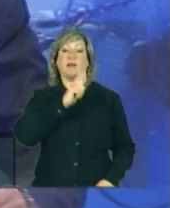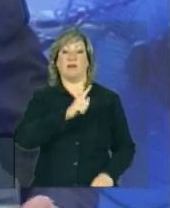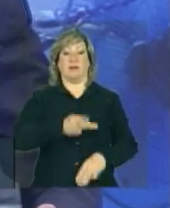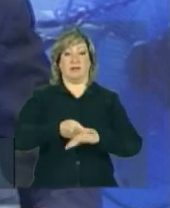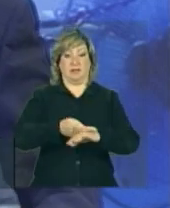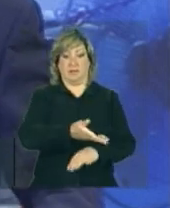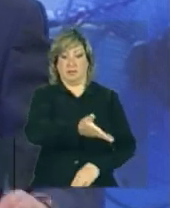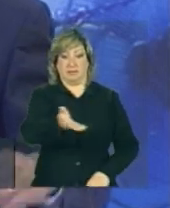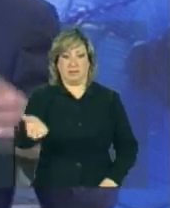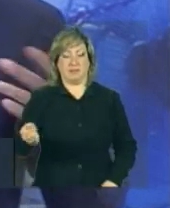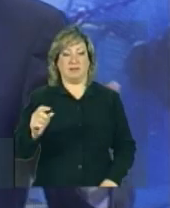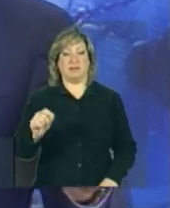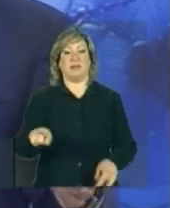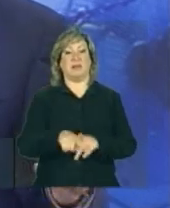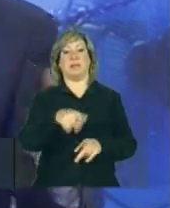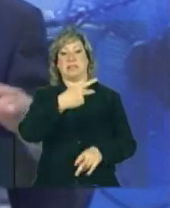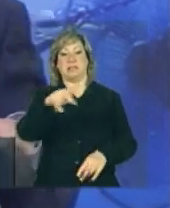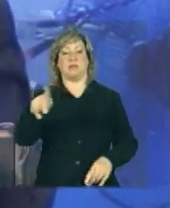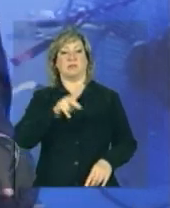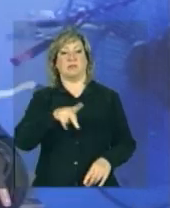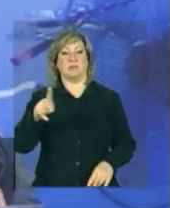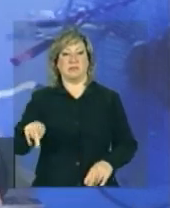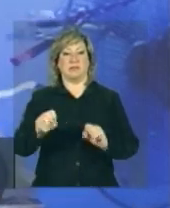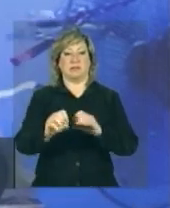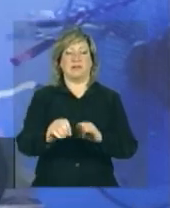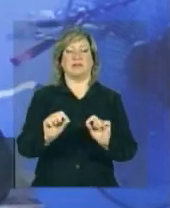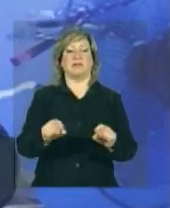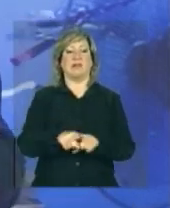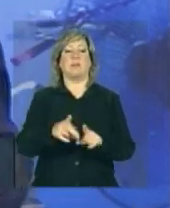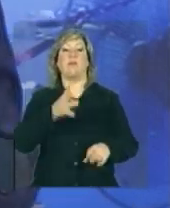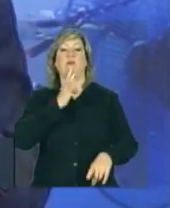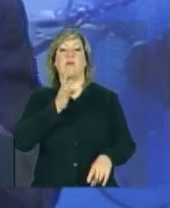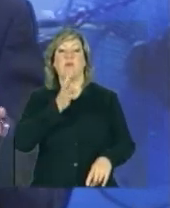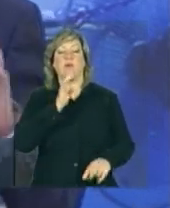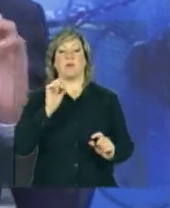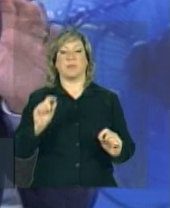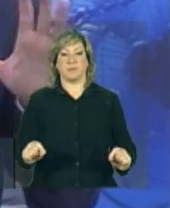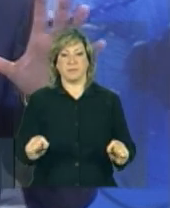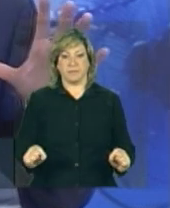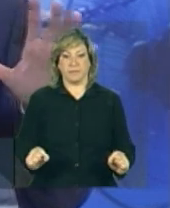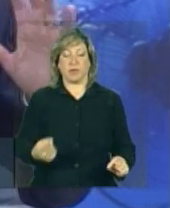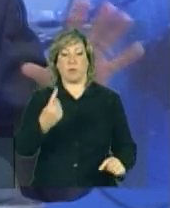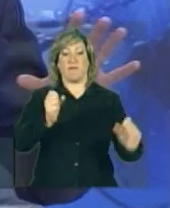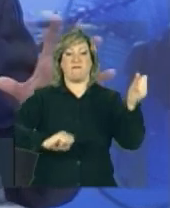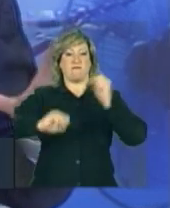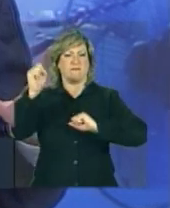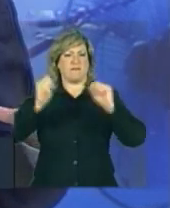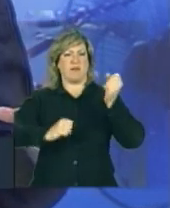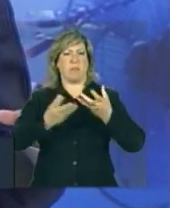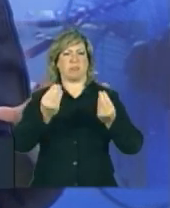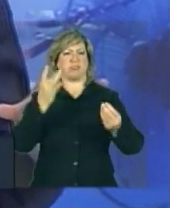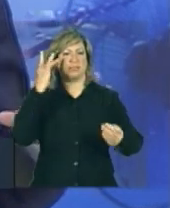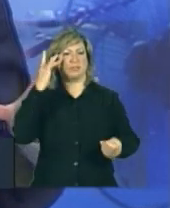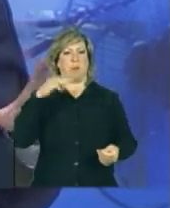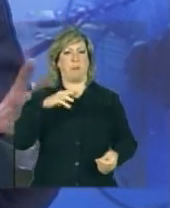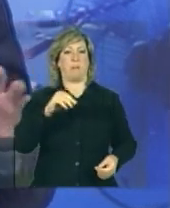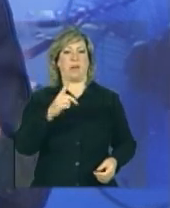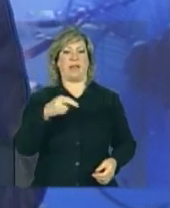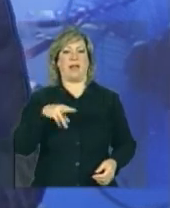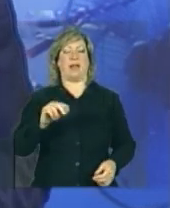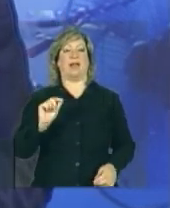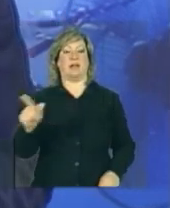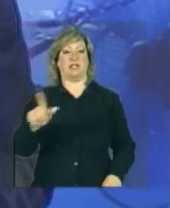também seus orientadores, para conhecerem uma fábrica bem moderna da GE, que é a